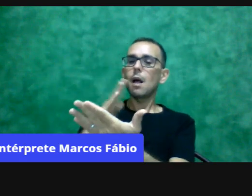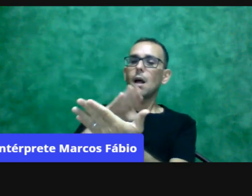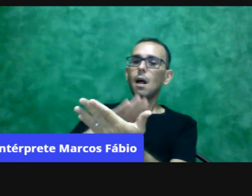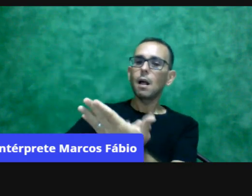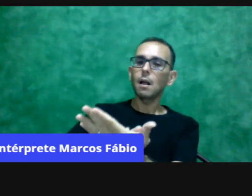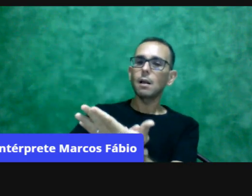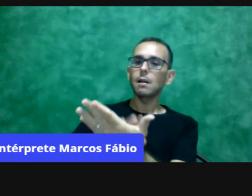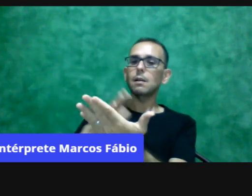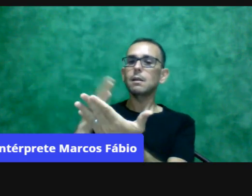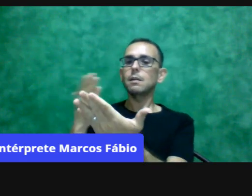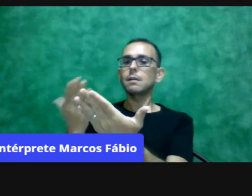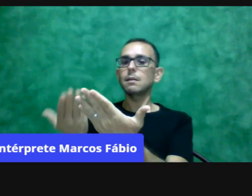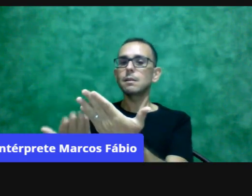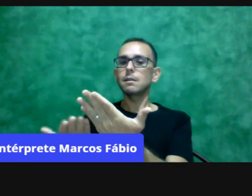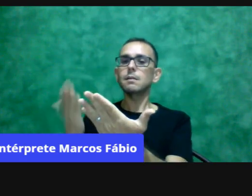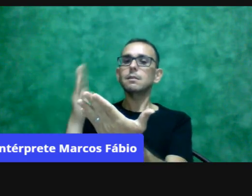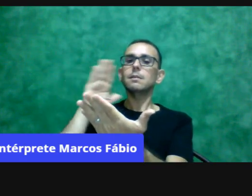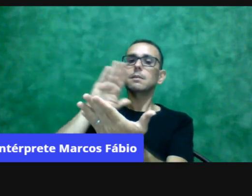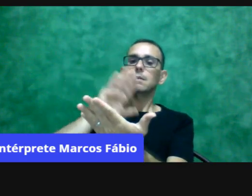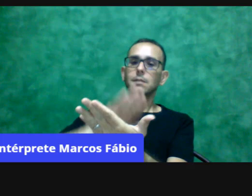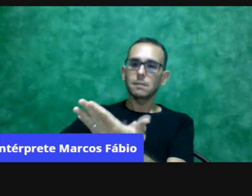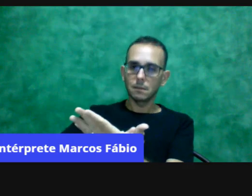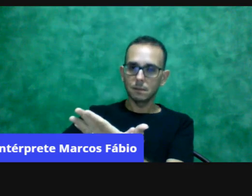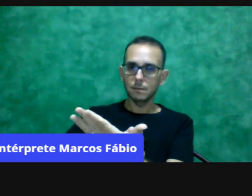certo? Bom,